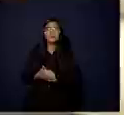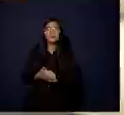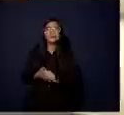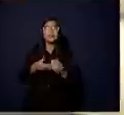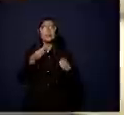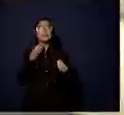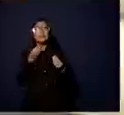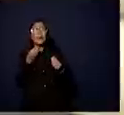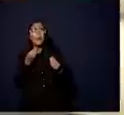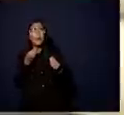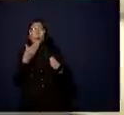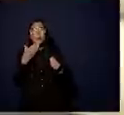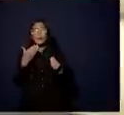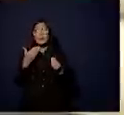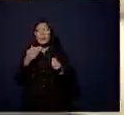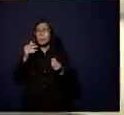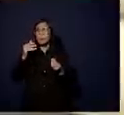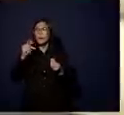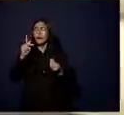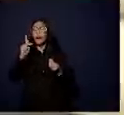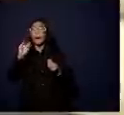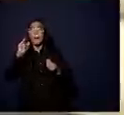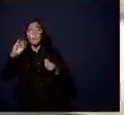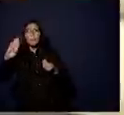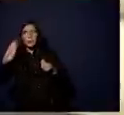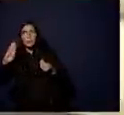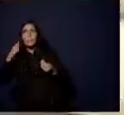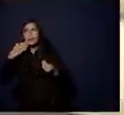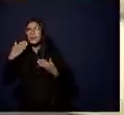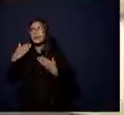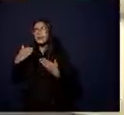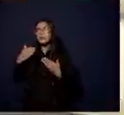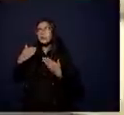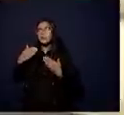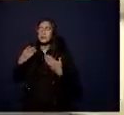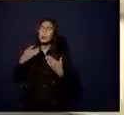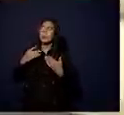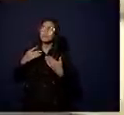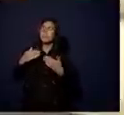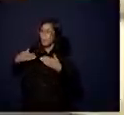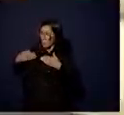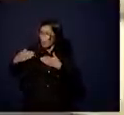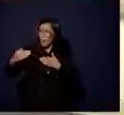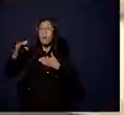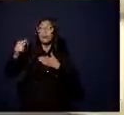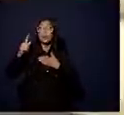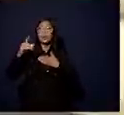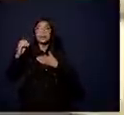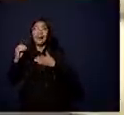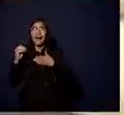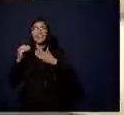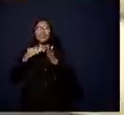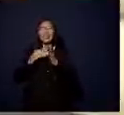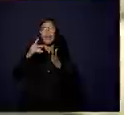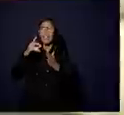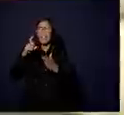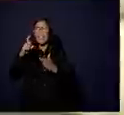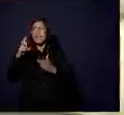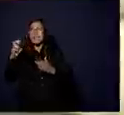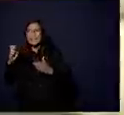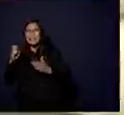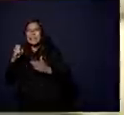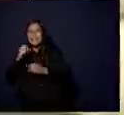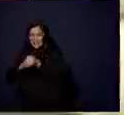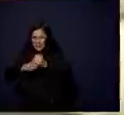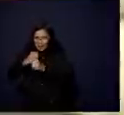esse efeito de maior crescimento do potencial assim no prazo no prazo sei lá 10 anos 15 anos então Possivelmente ao longo dos anos também